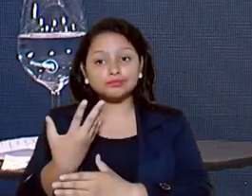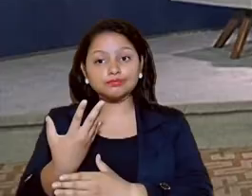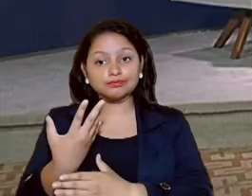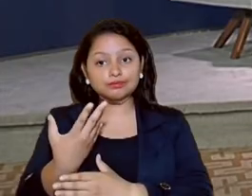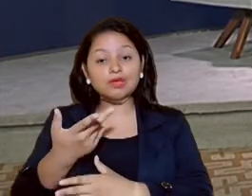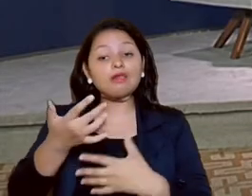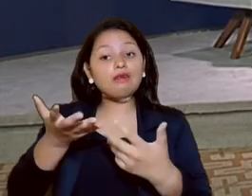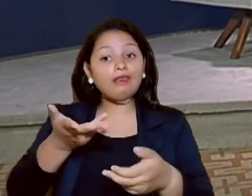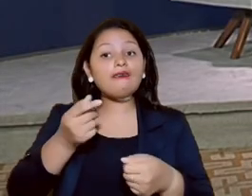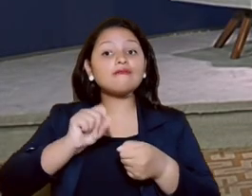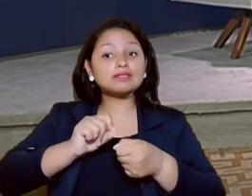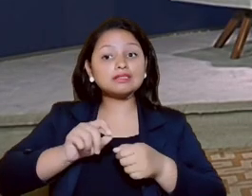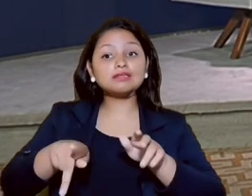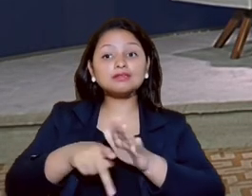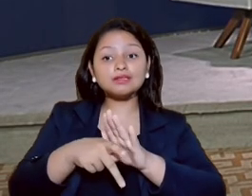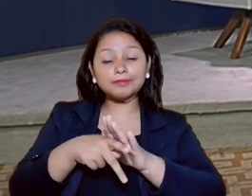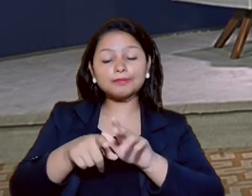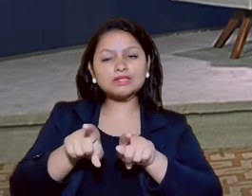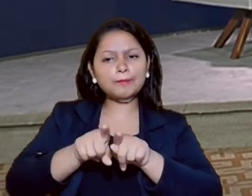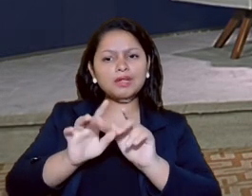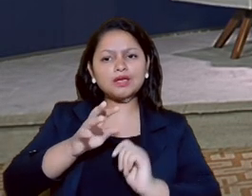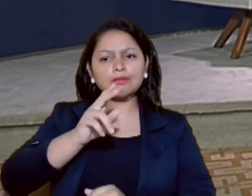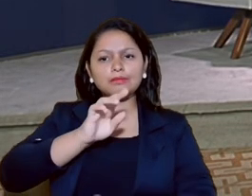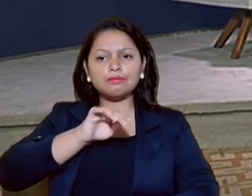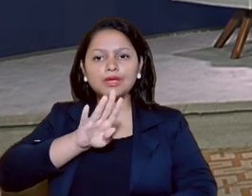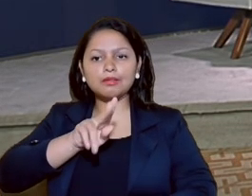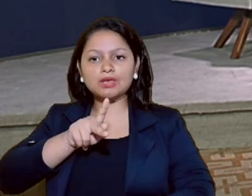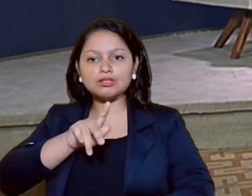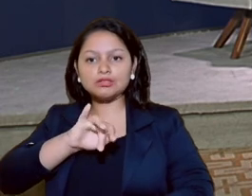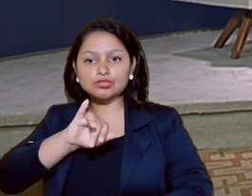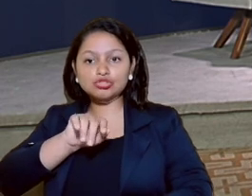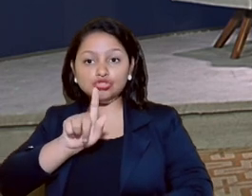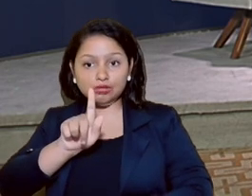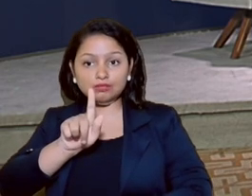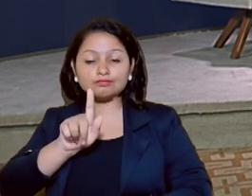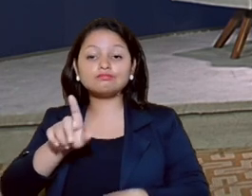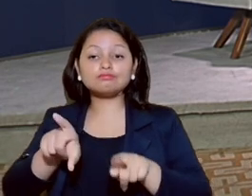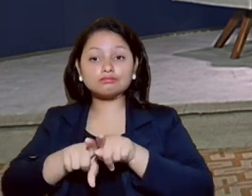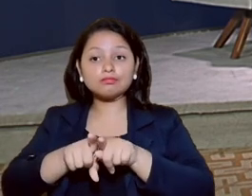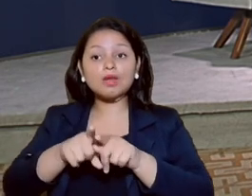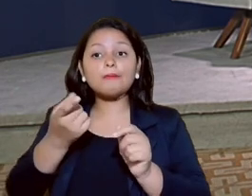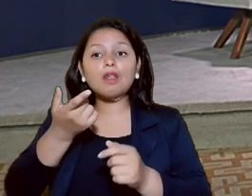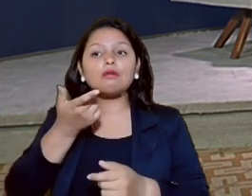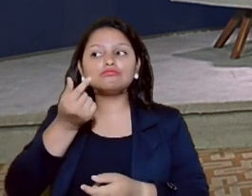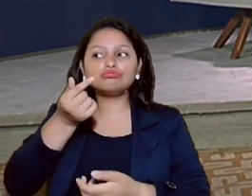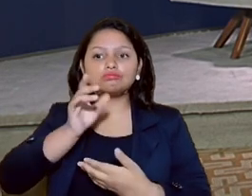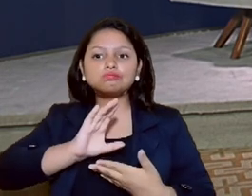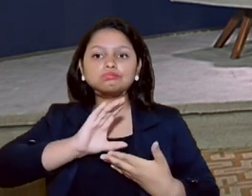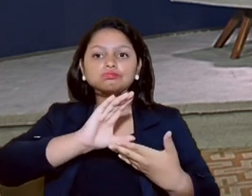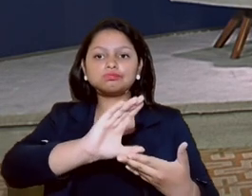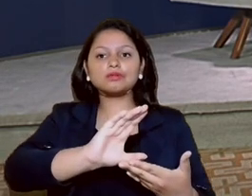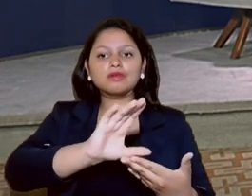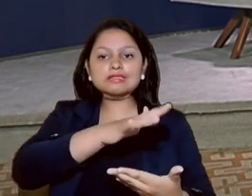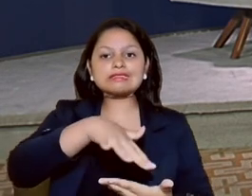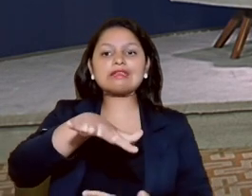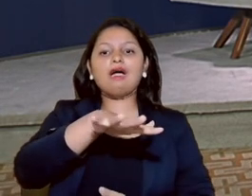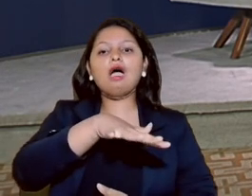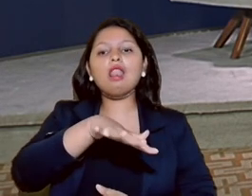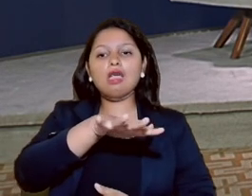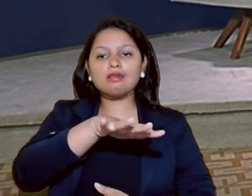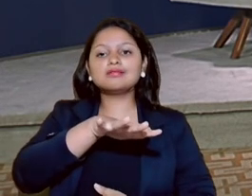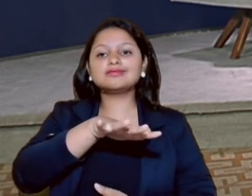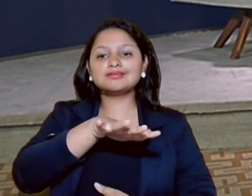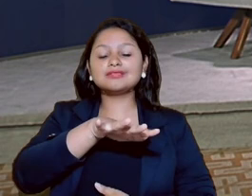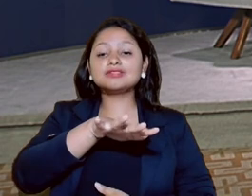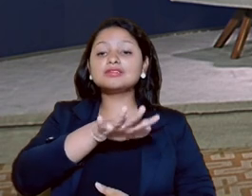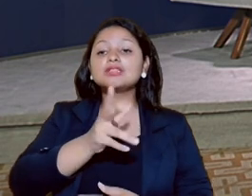com BTG assim como já fazemos com com outros players para financiar esse mundo da pulverização que